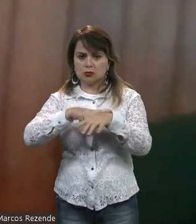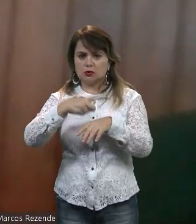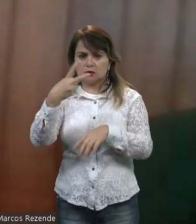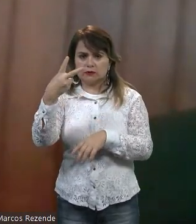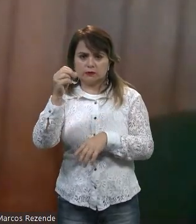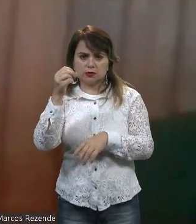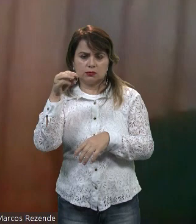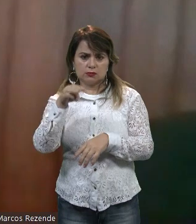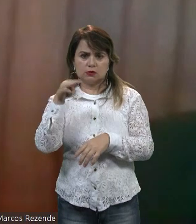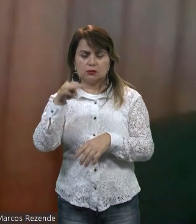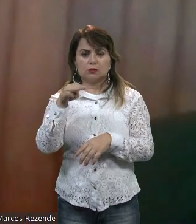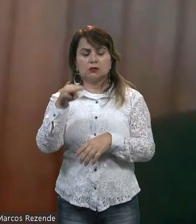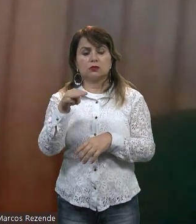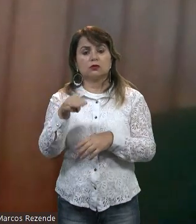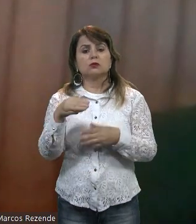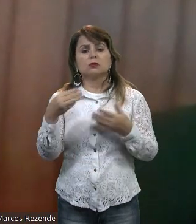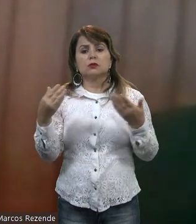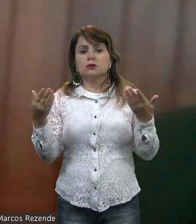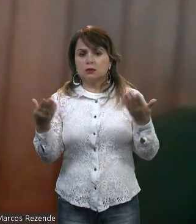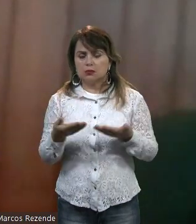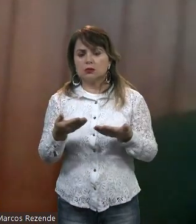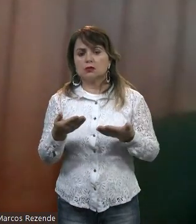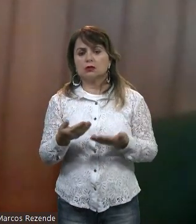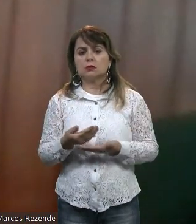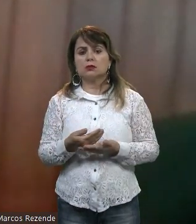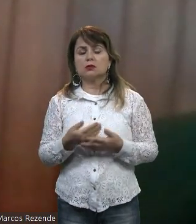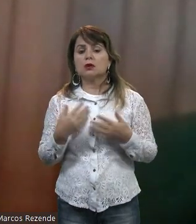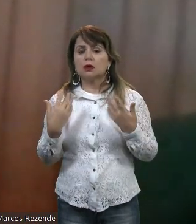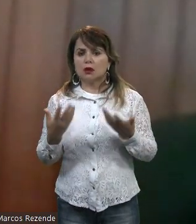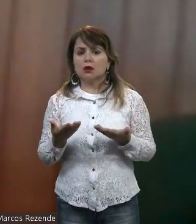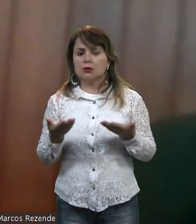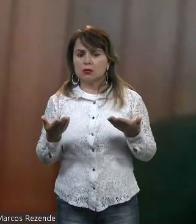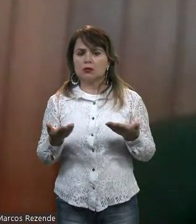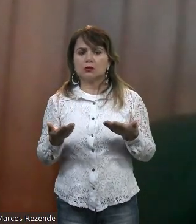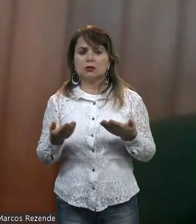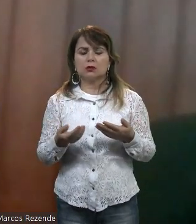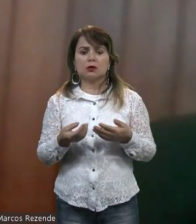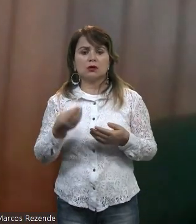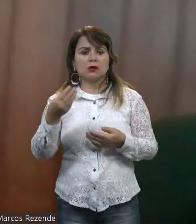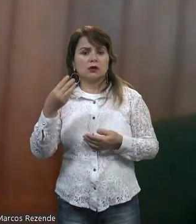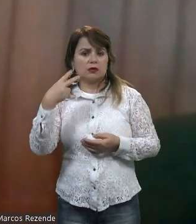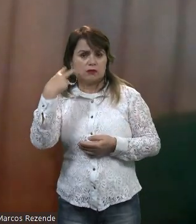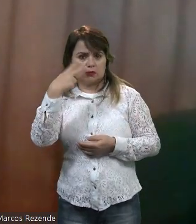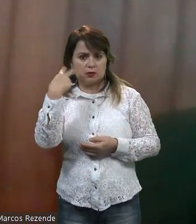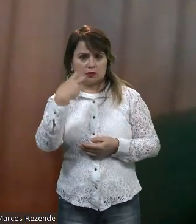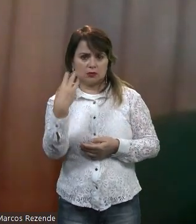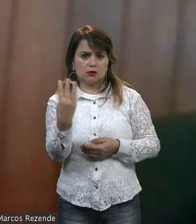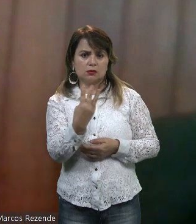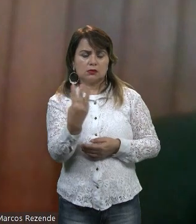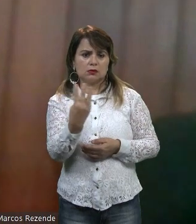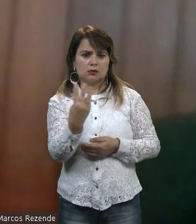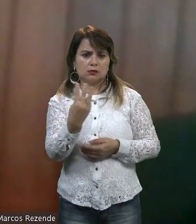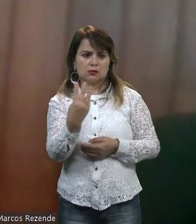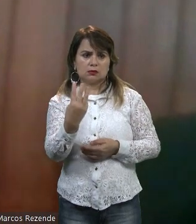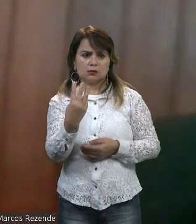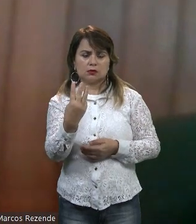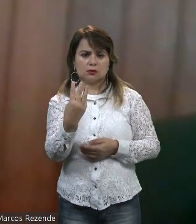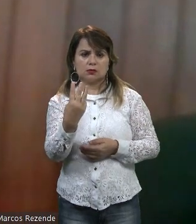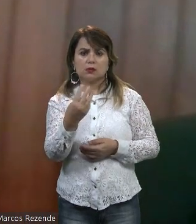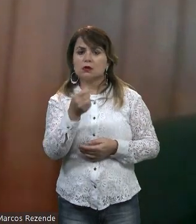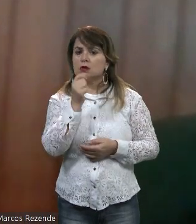Excepcionalmente, nós iremos conceder a palavra aos três vereadores que